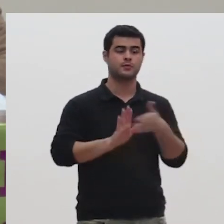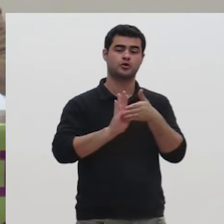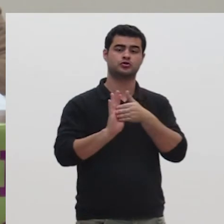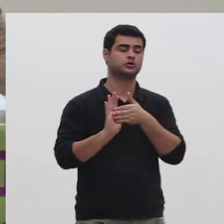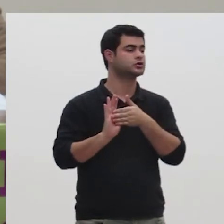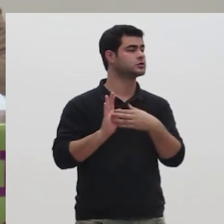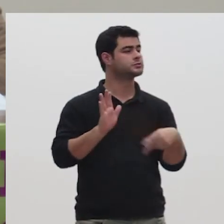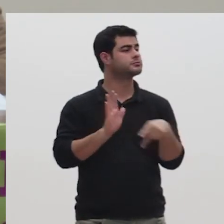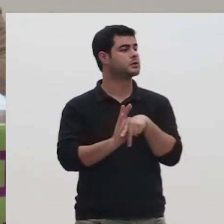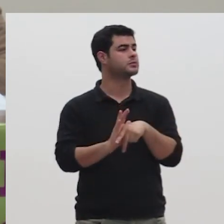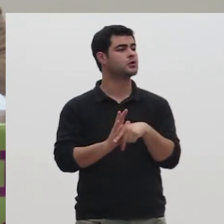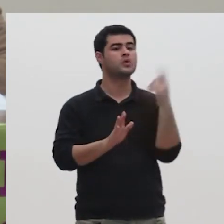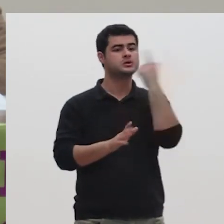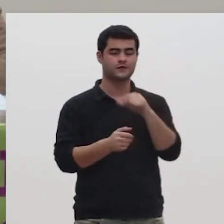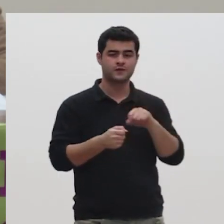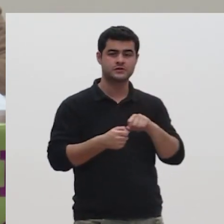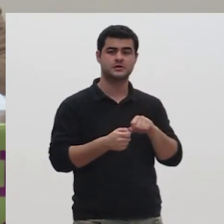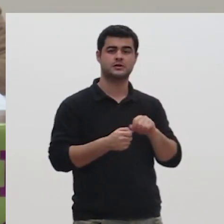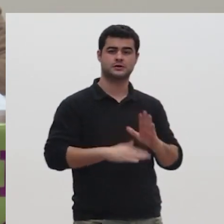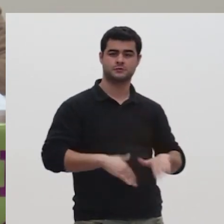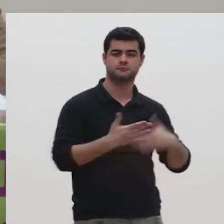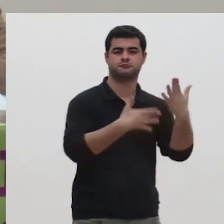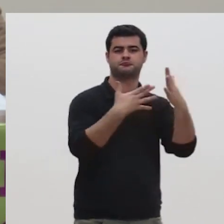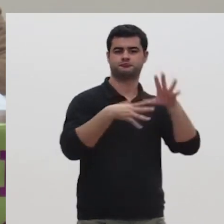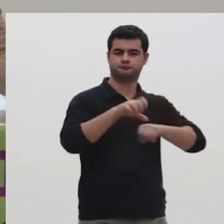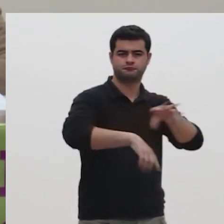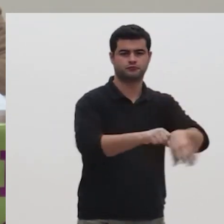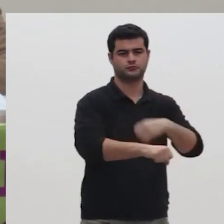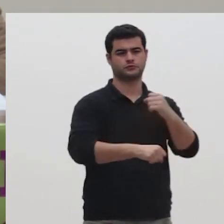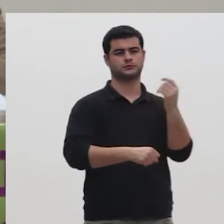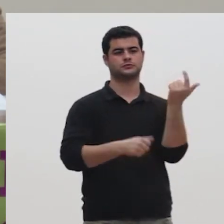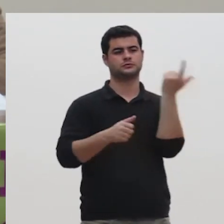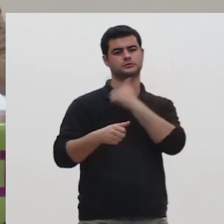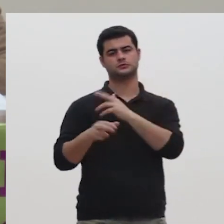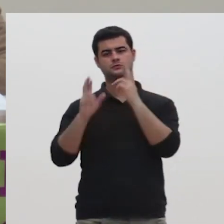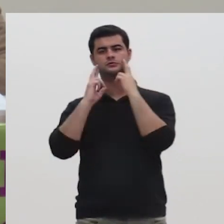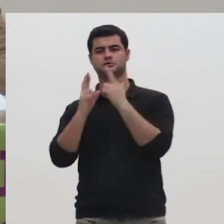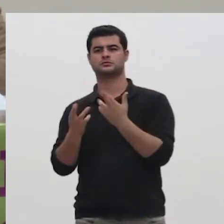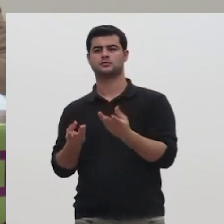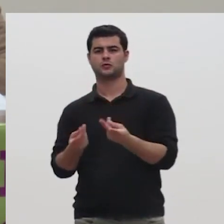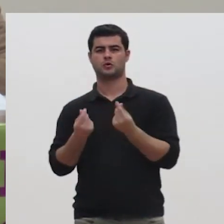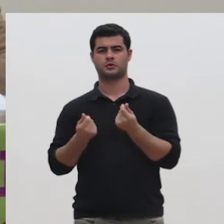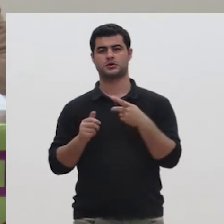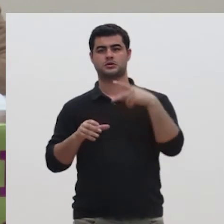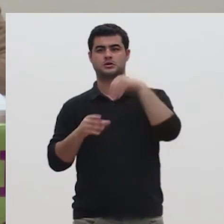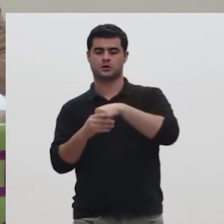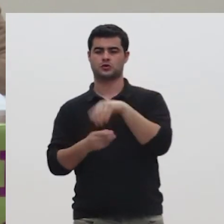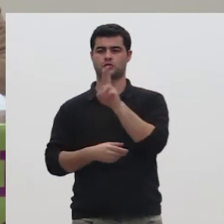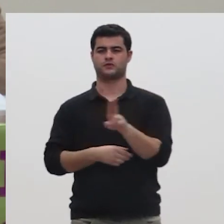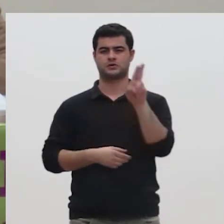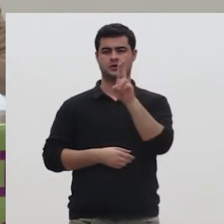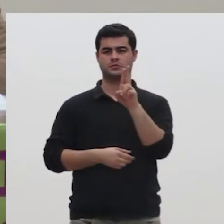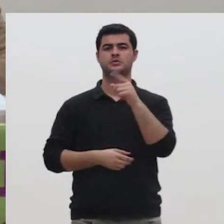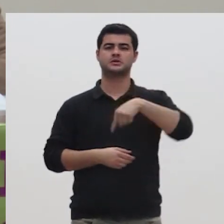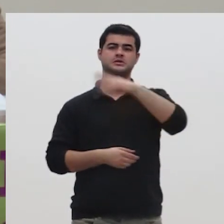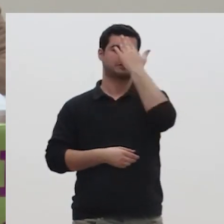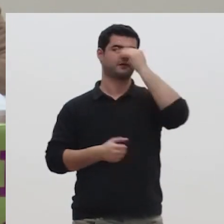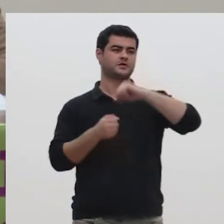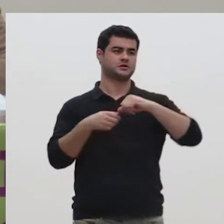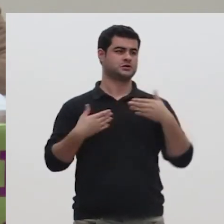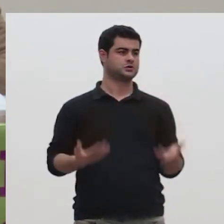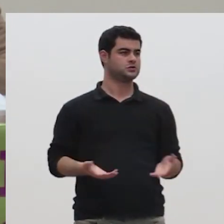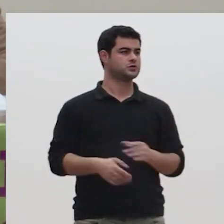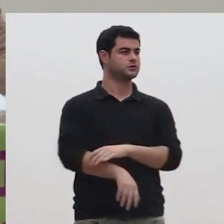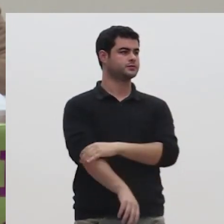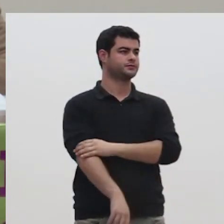projetos, fazer APCNs em área multidisciplinar, respeitando as várias competências da universidade, por quem sabe fazer isso aqui, dentro